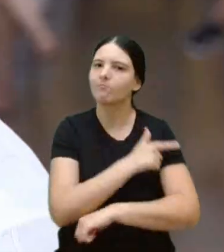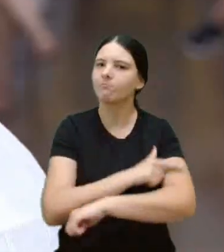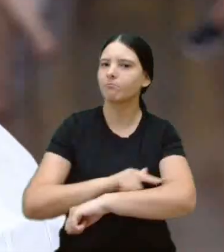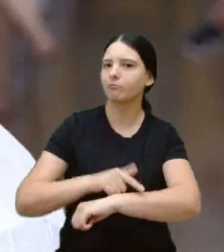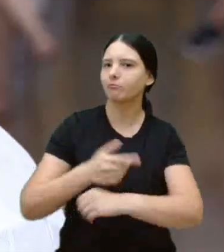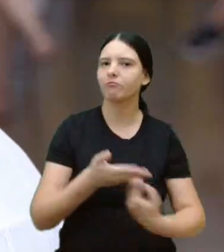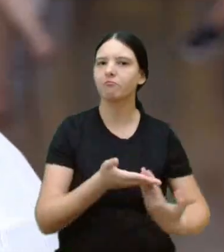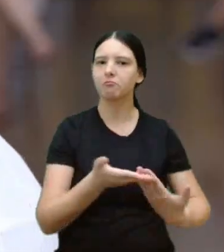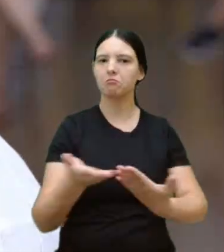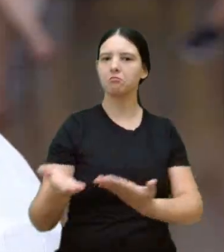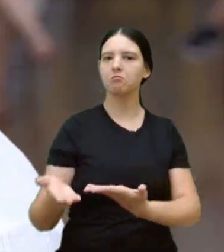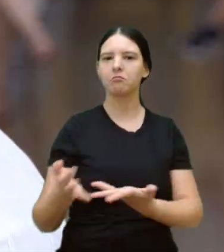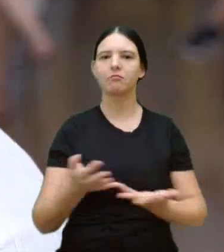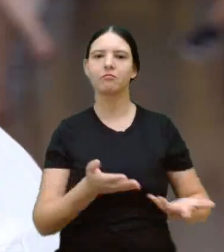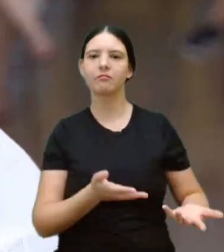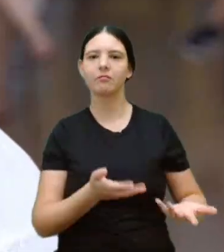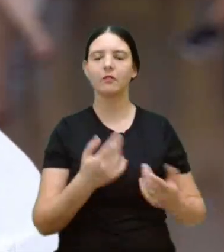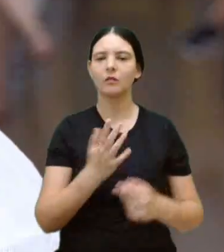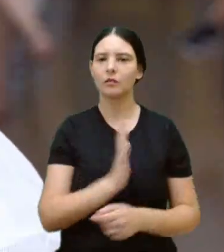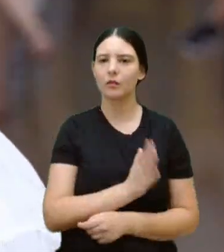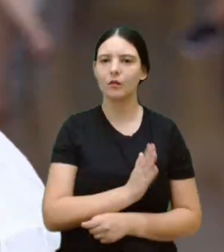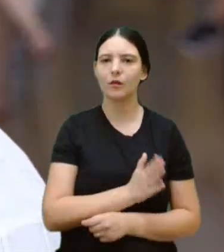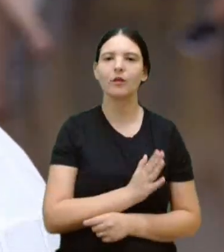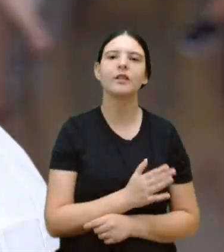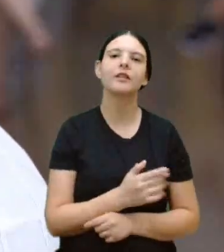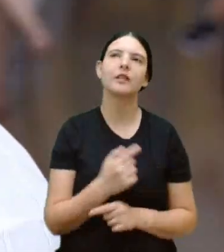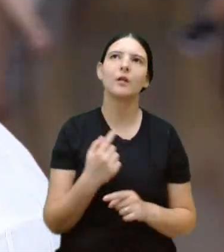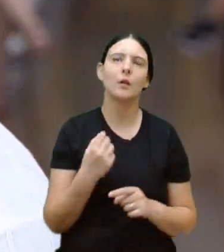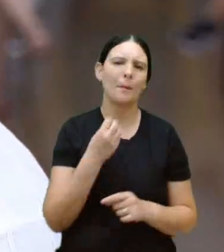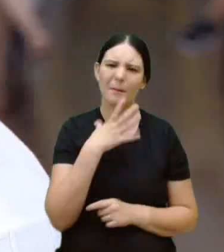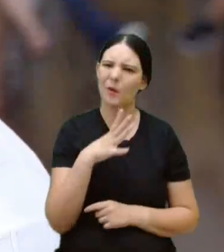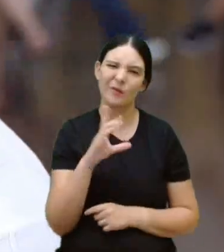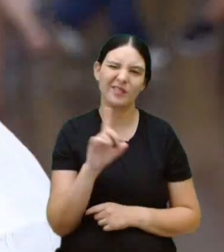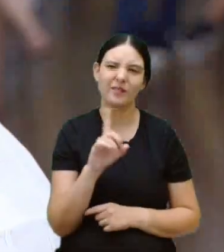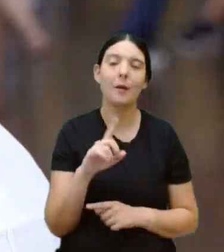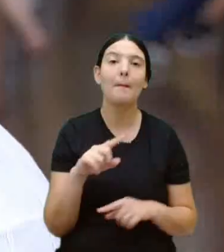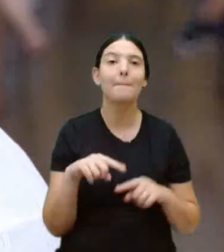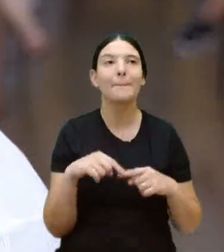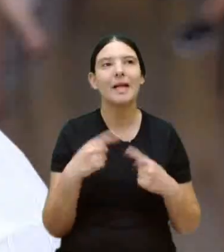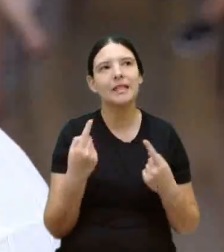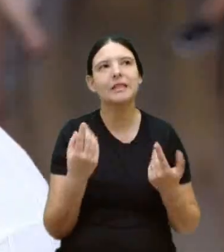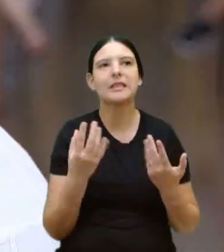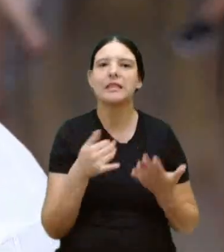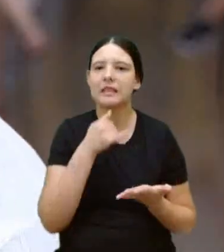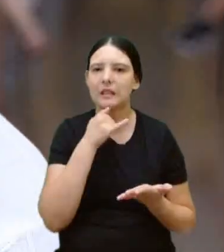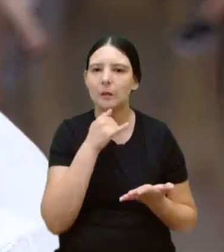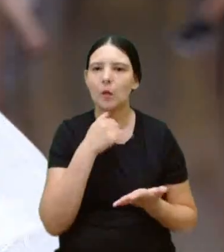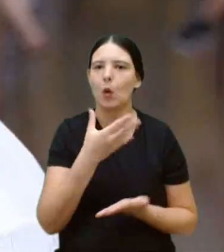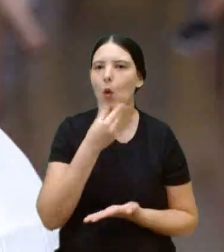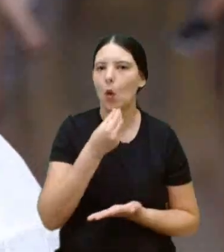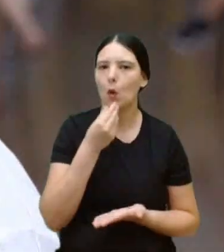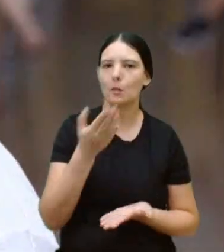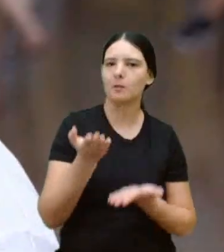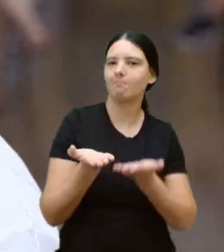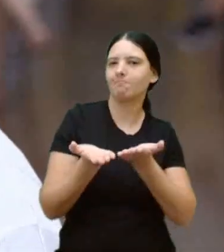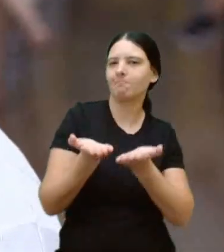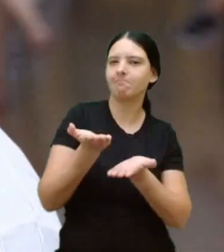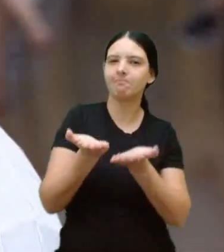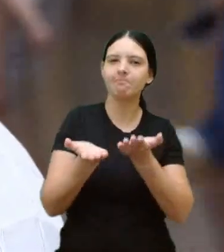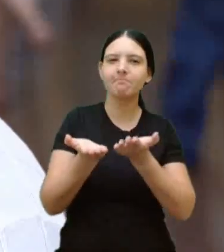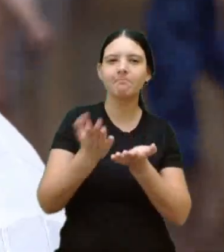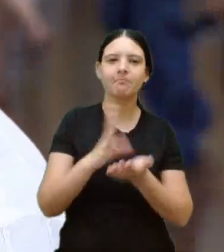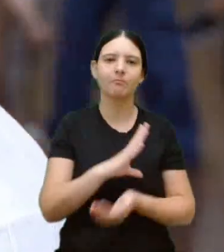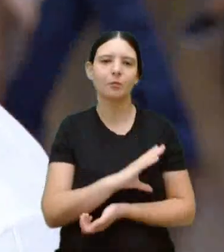se move pelo coração e não num bom sentido, no sentido de um homem equilibrado, né, ou amoroso,